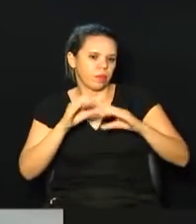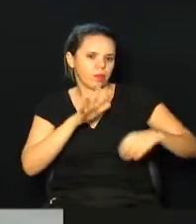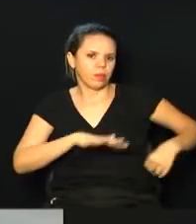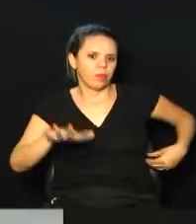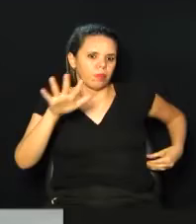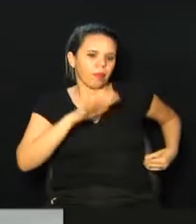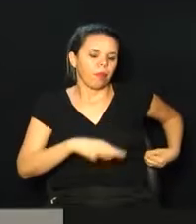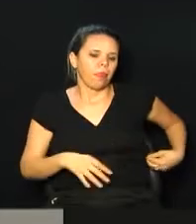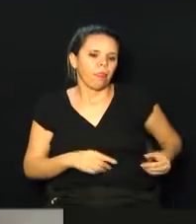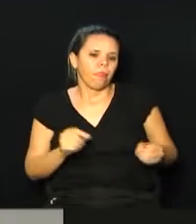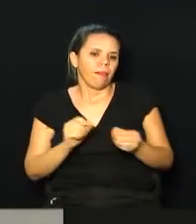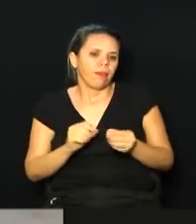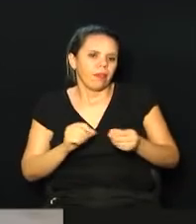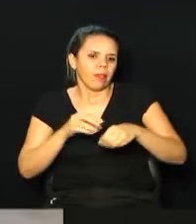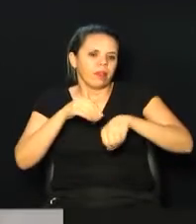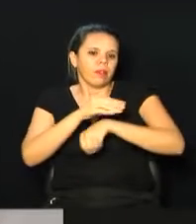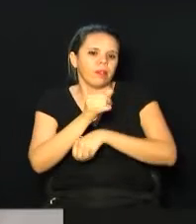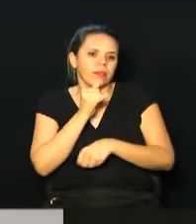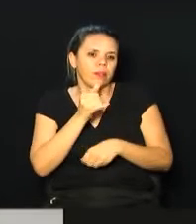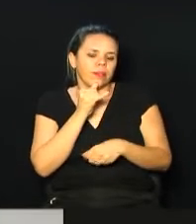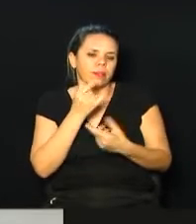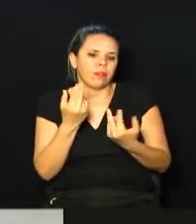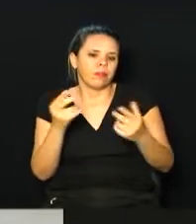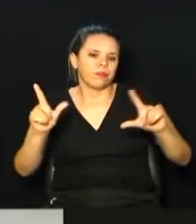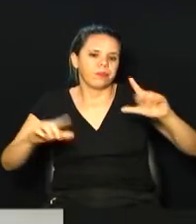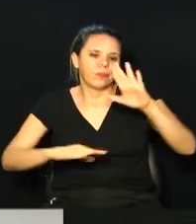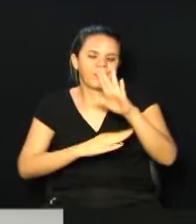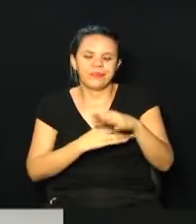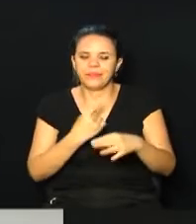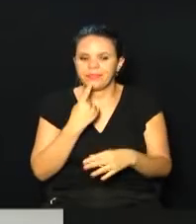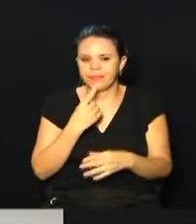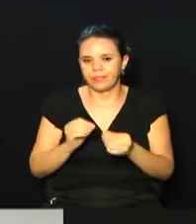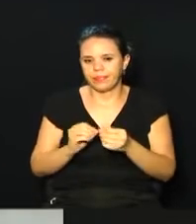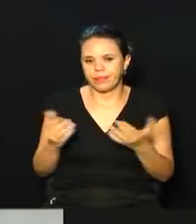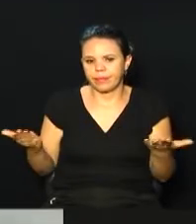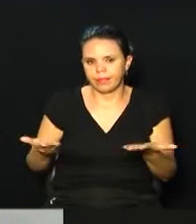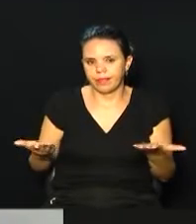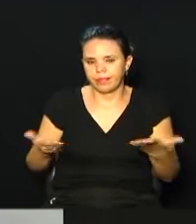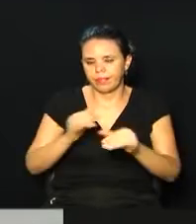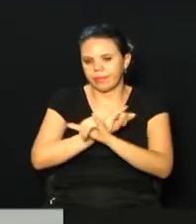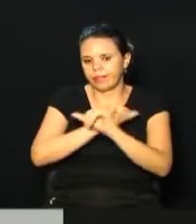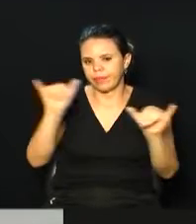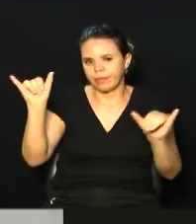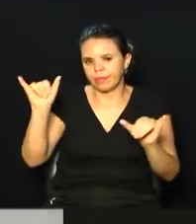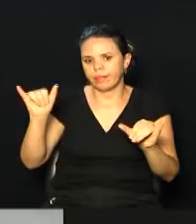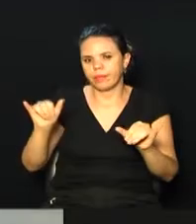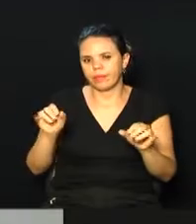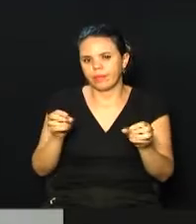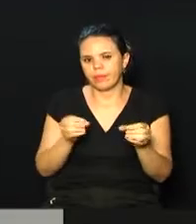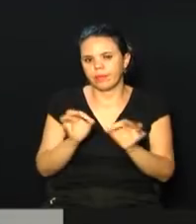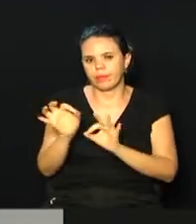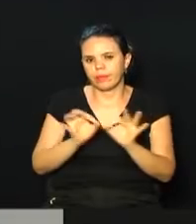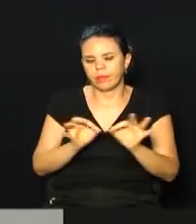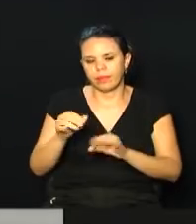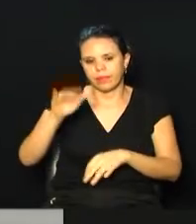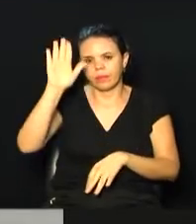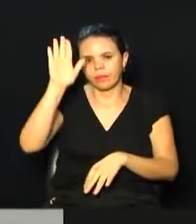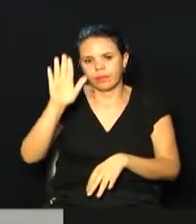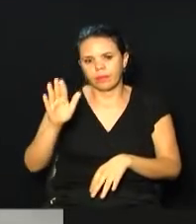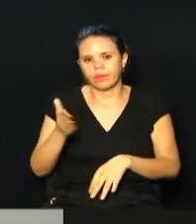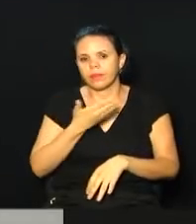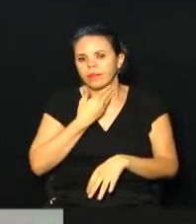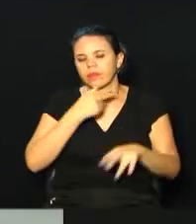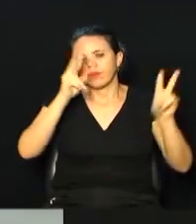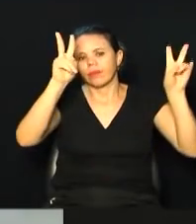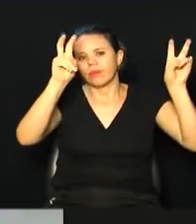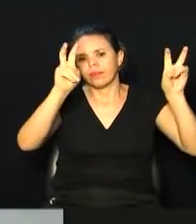comunicação façam, por exemplo, como a TV Câmara está fazendo agora, produzam mais